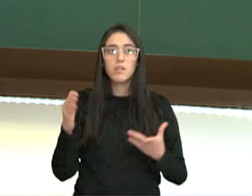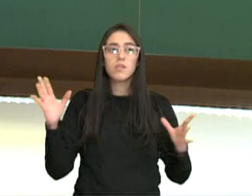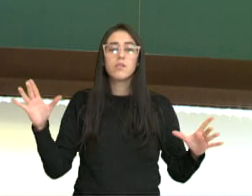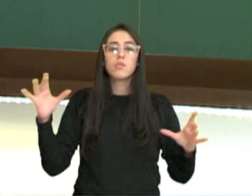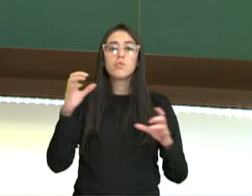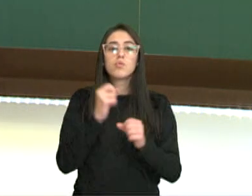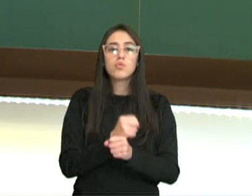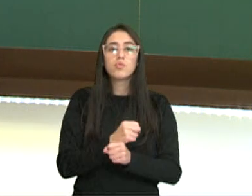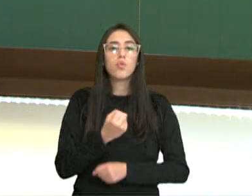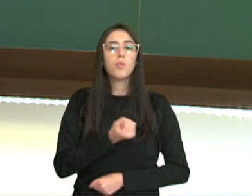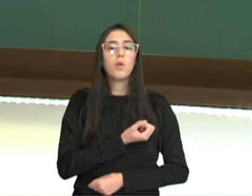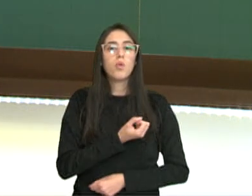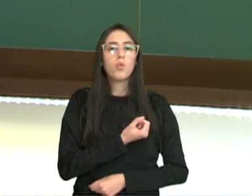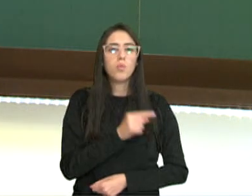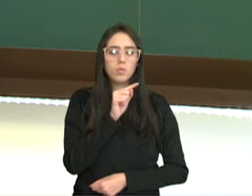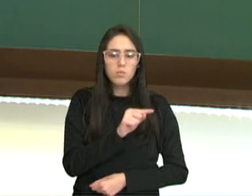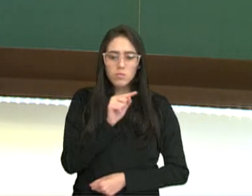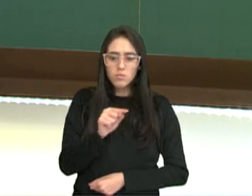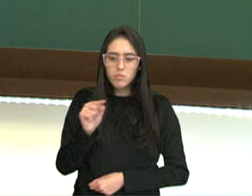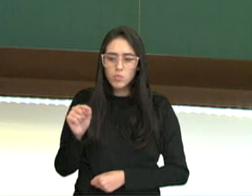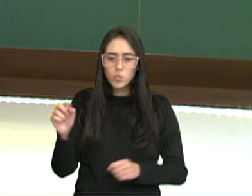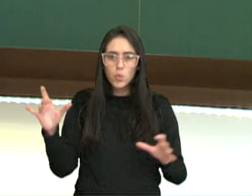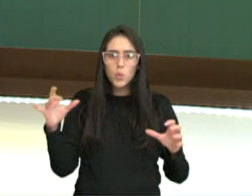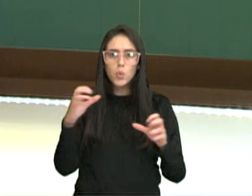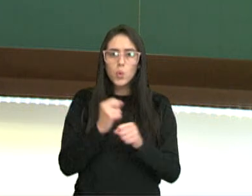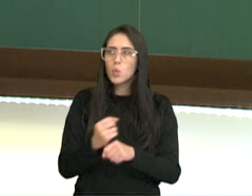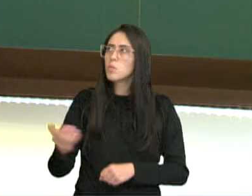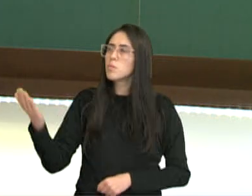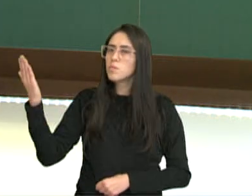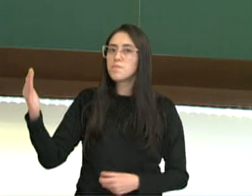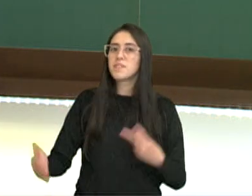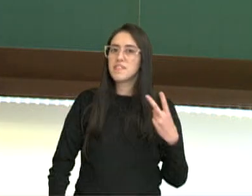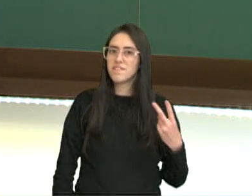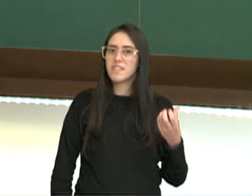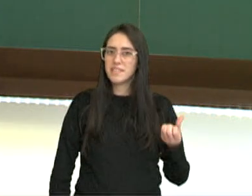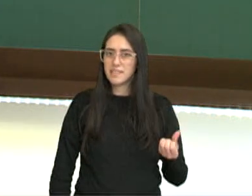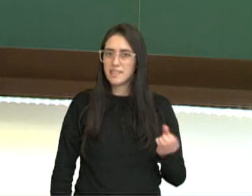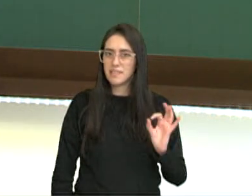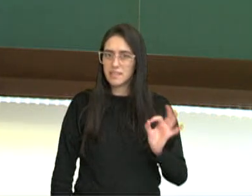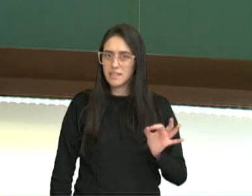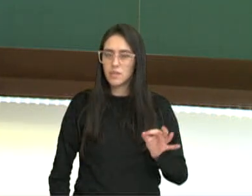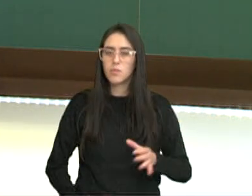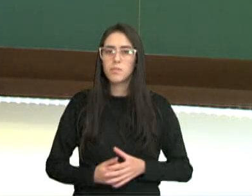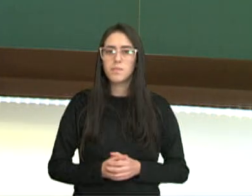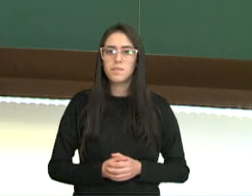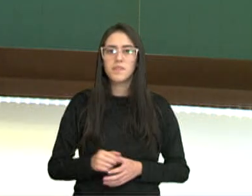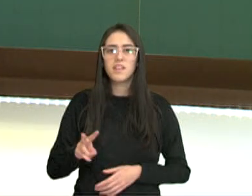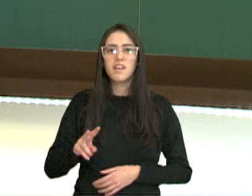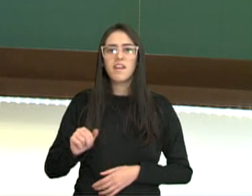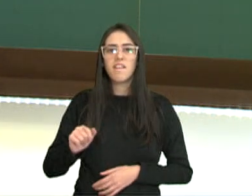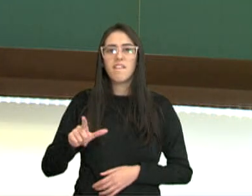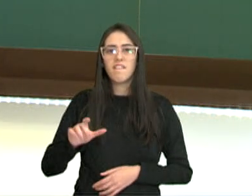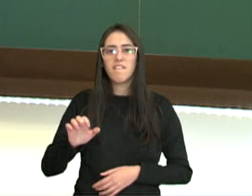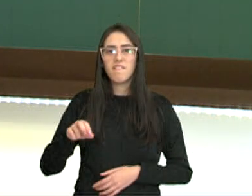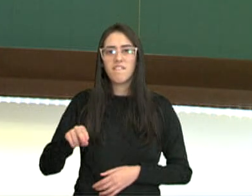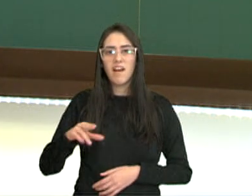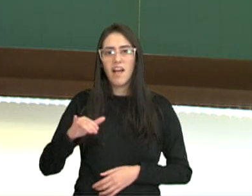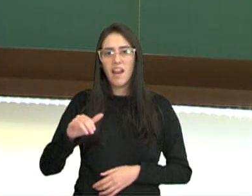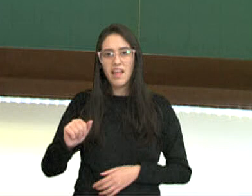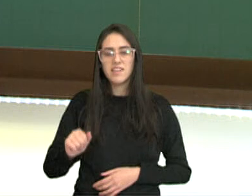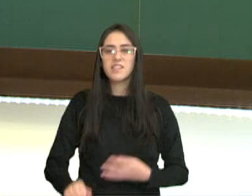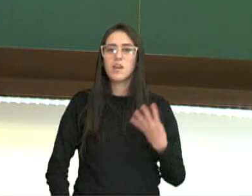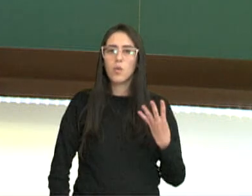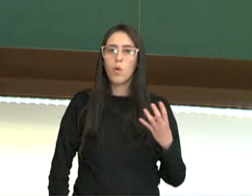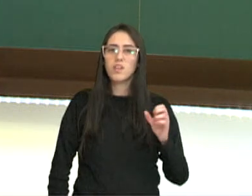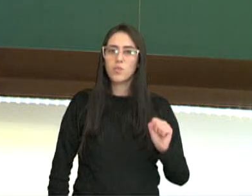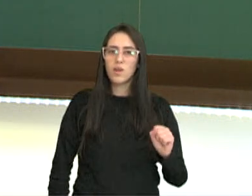soma dos números que estão aqui elevados, a gente tem 26, certo? A camada de valência é